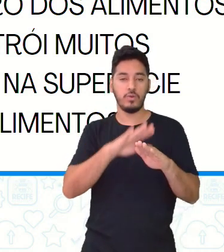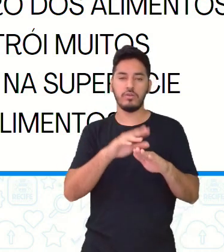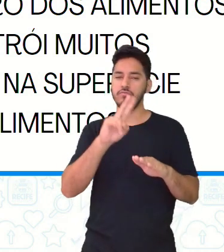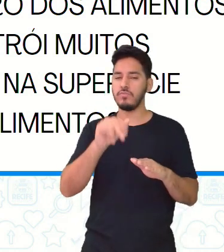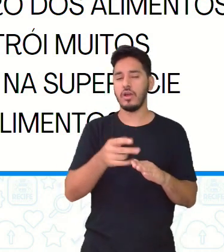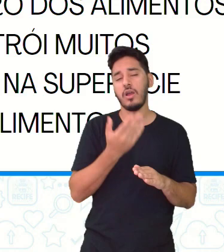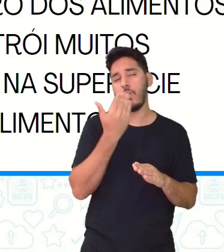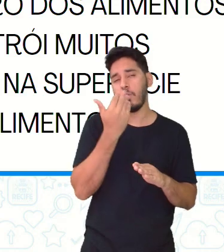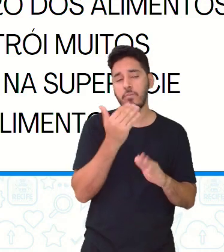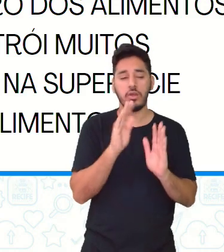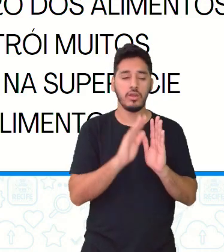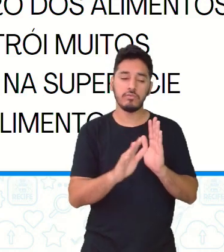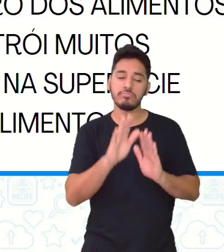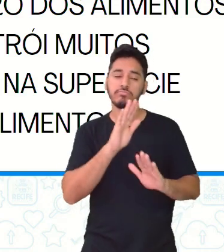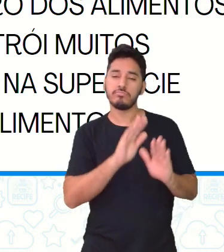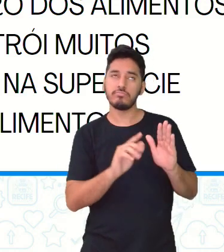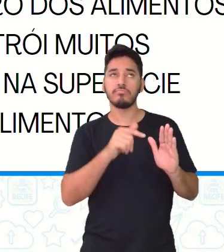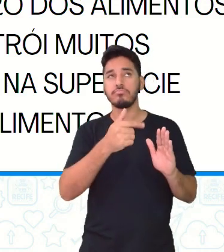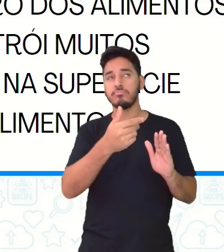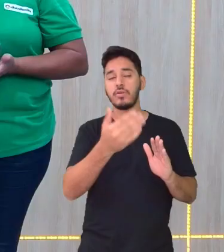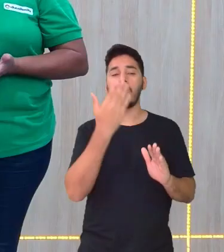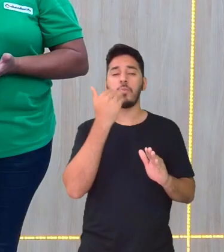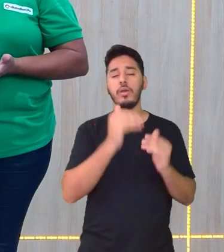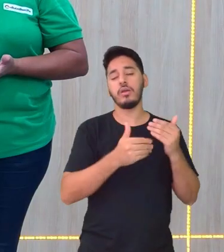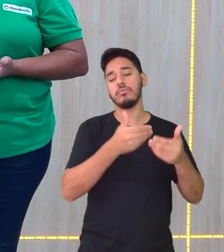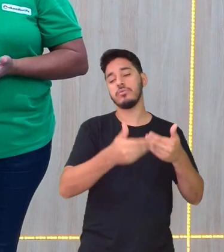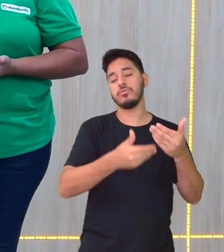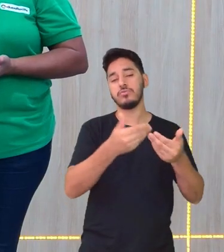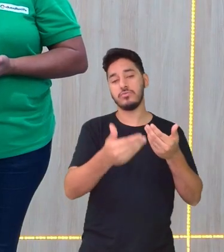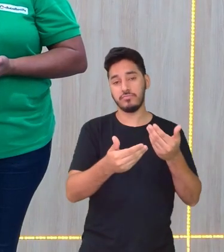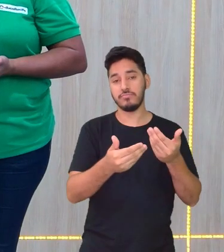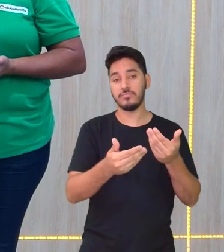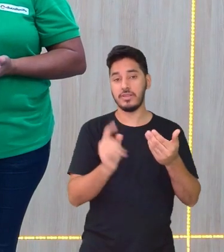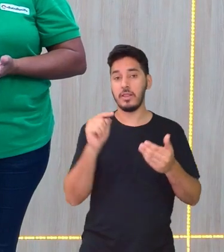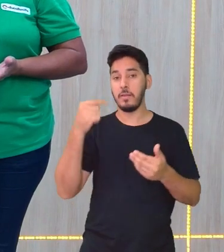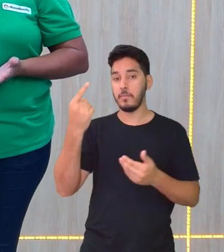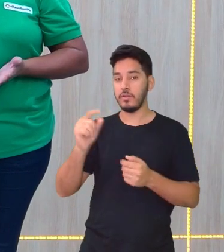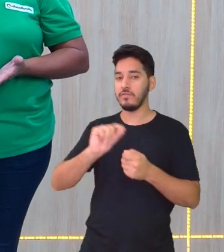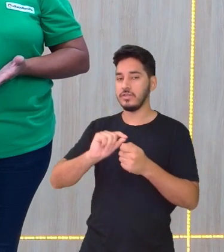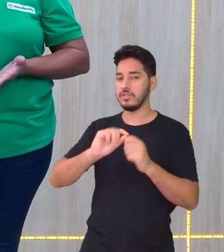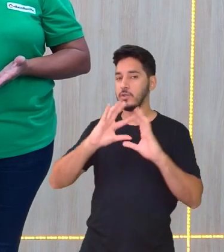poder consumir ele aí depois de passar por este processo.